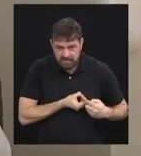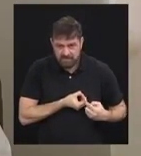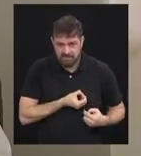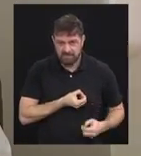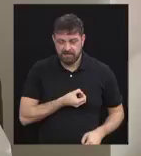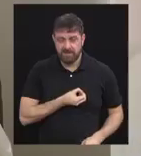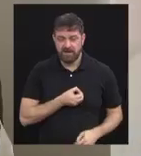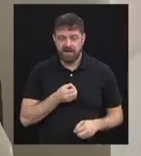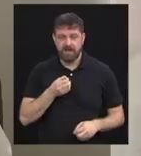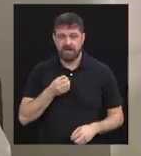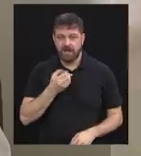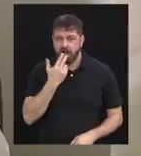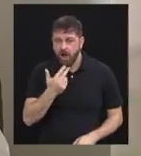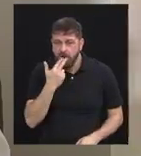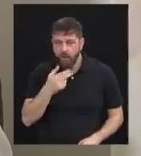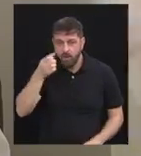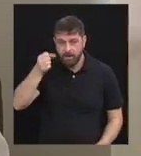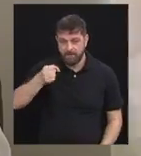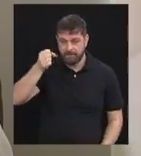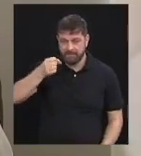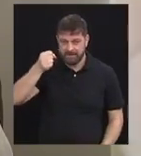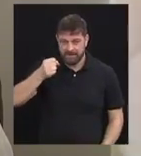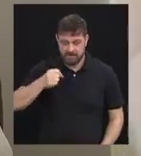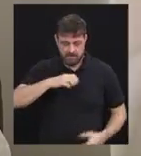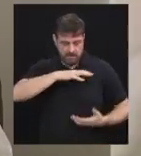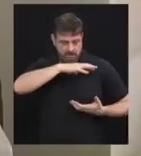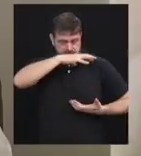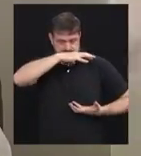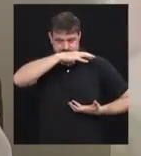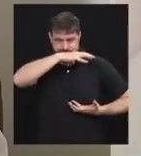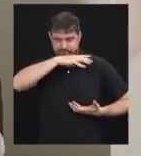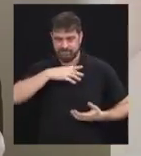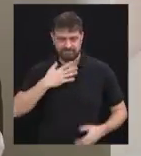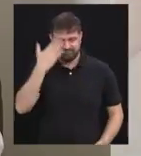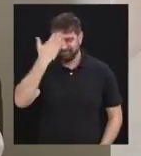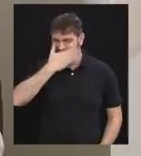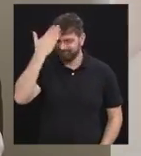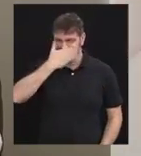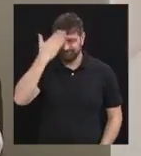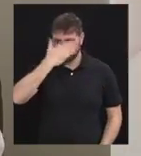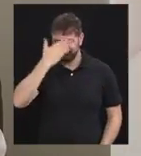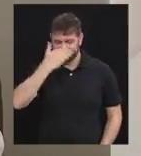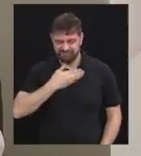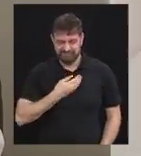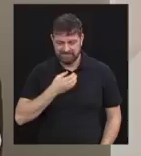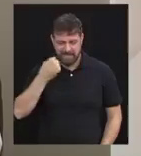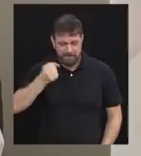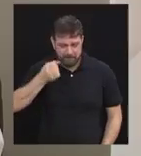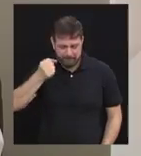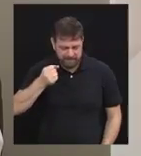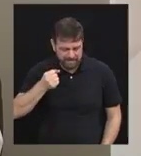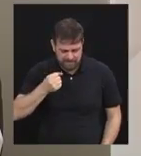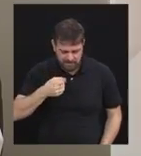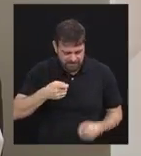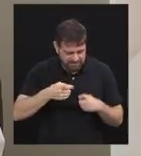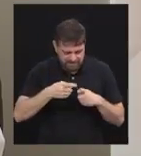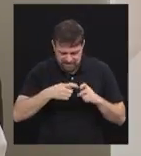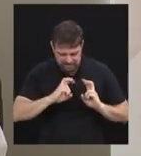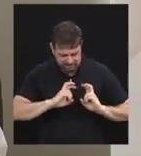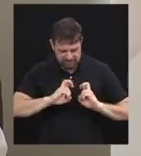ela é branca, e a mama densa, ela cora, fica branco também. Então, fica branco no branco, não dá